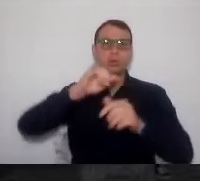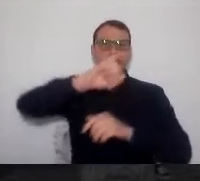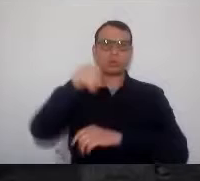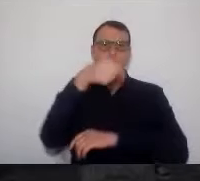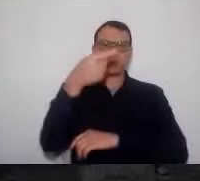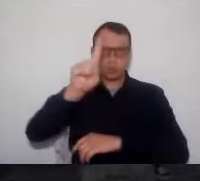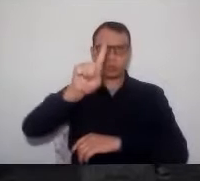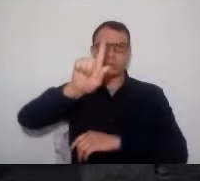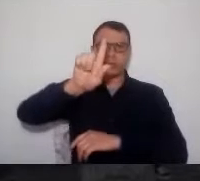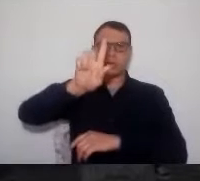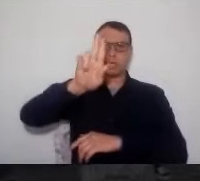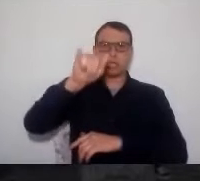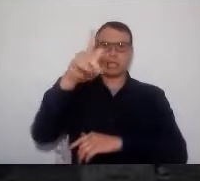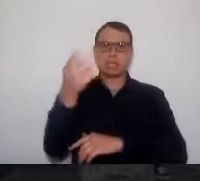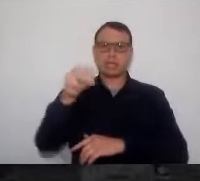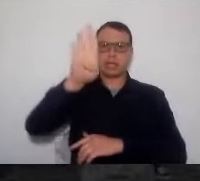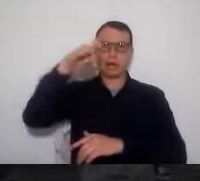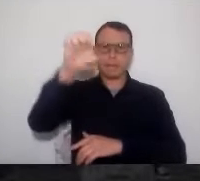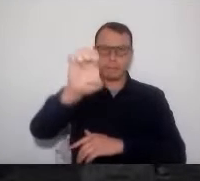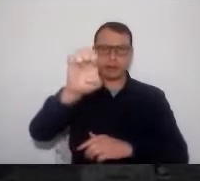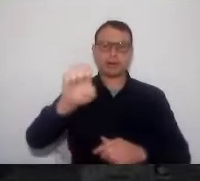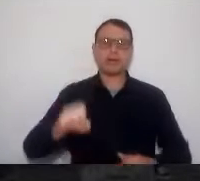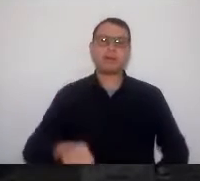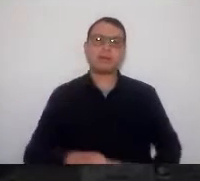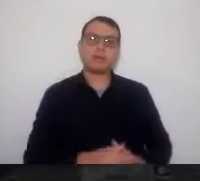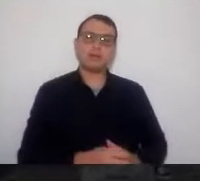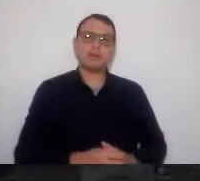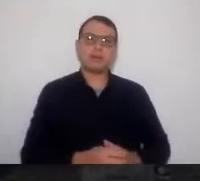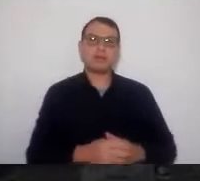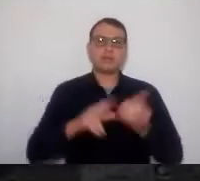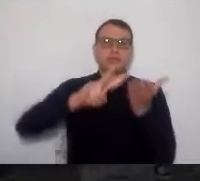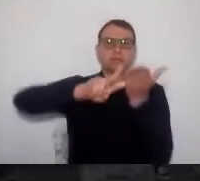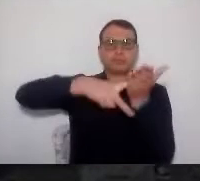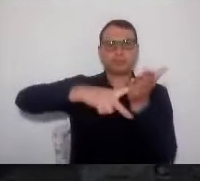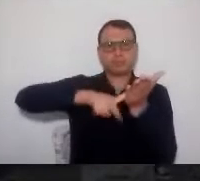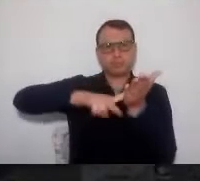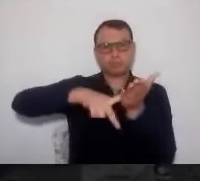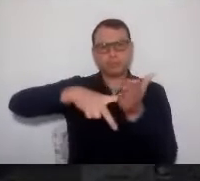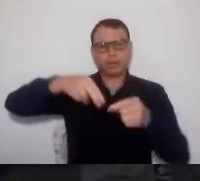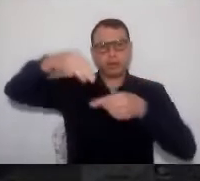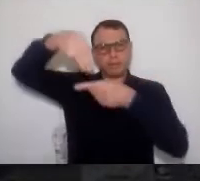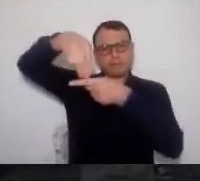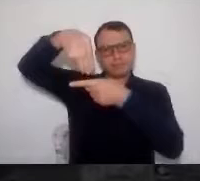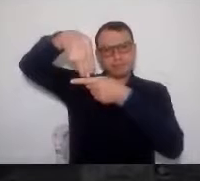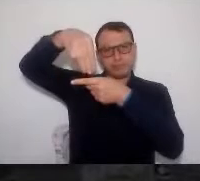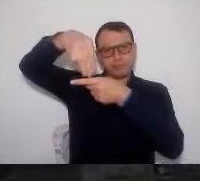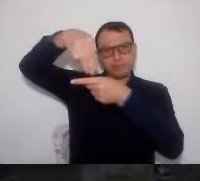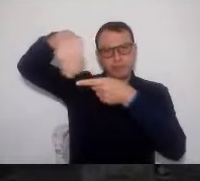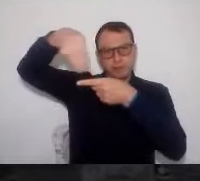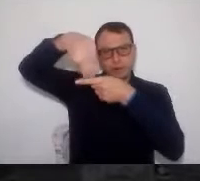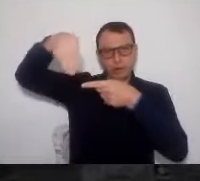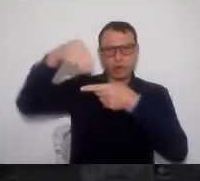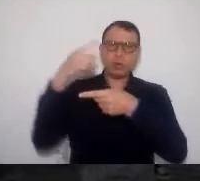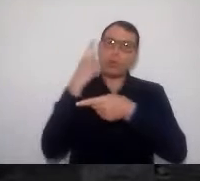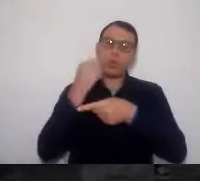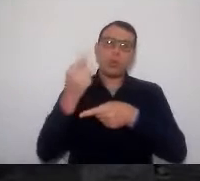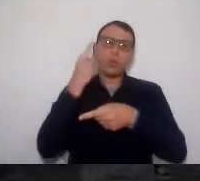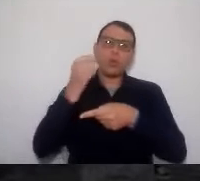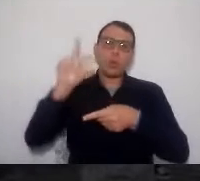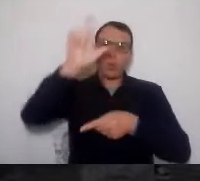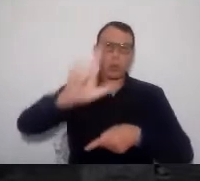Guilherme. Estamos aqui em Foz do Iguaçu com o Sindicato Metalúrgico de Maringá, Guarapuava,